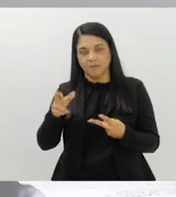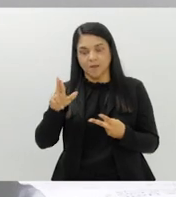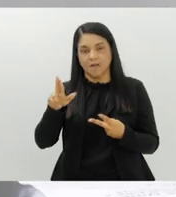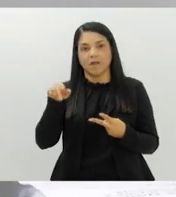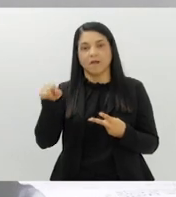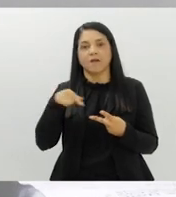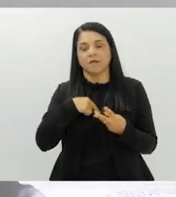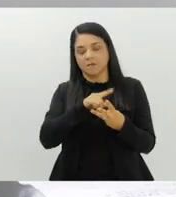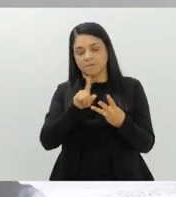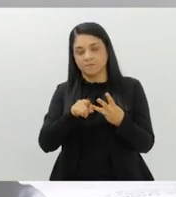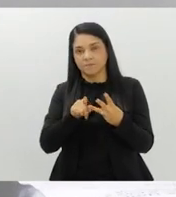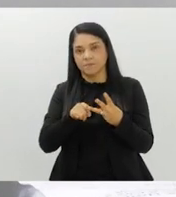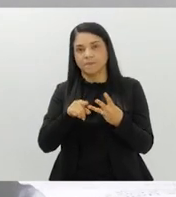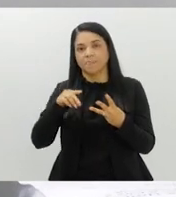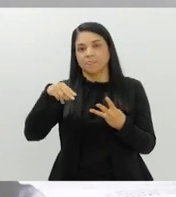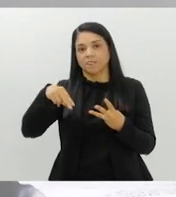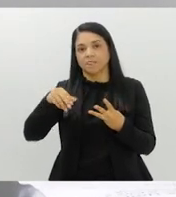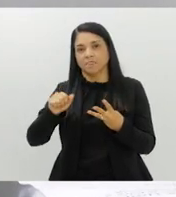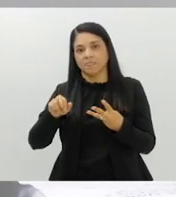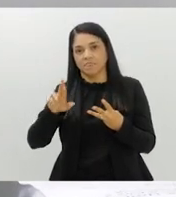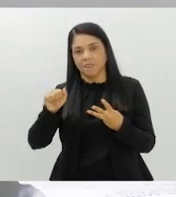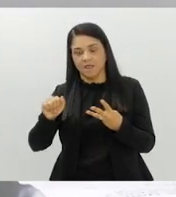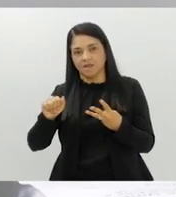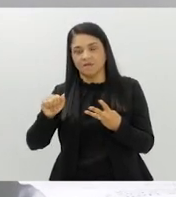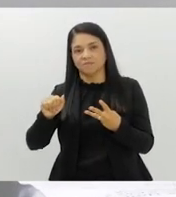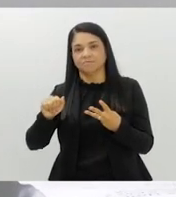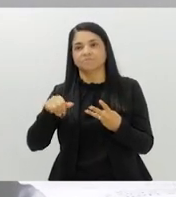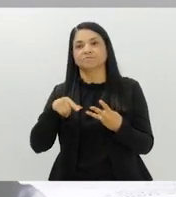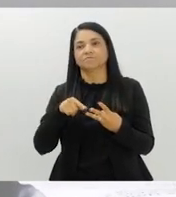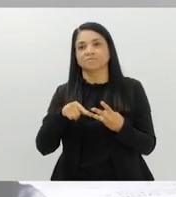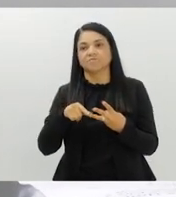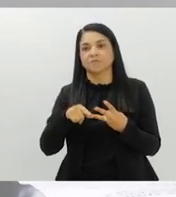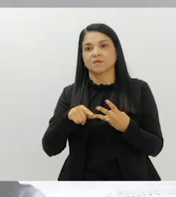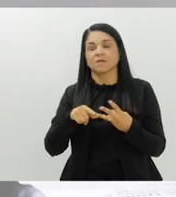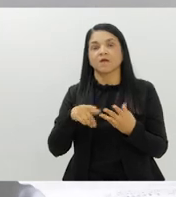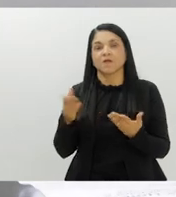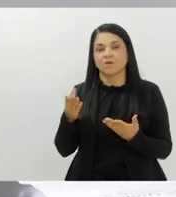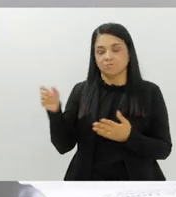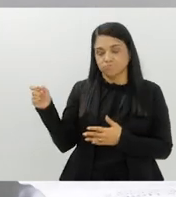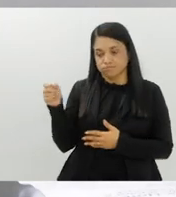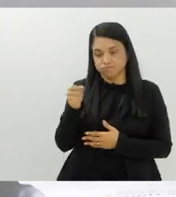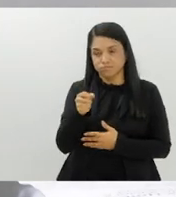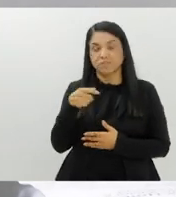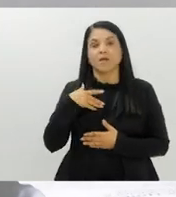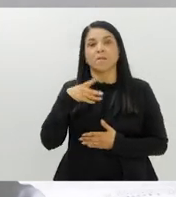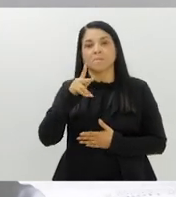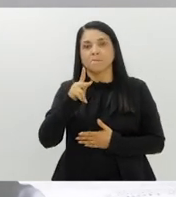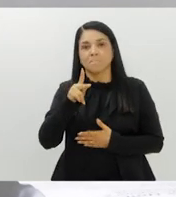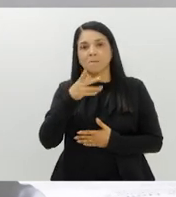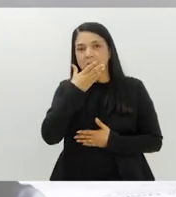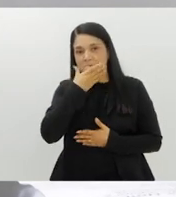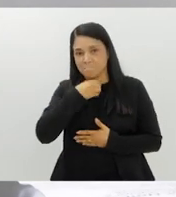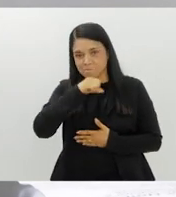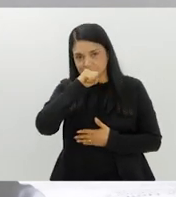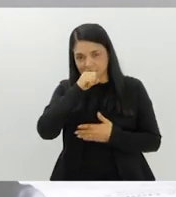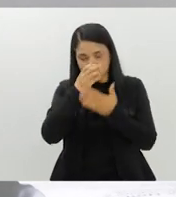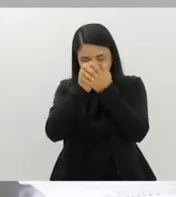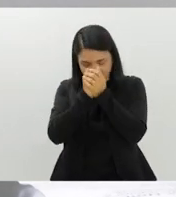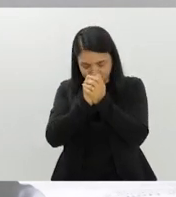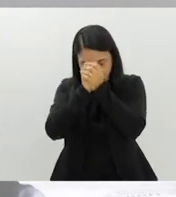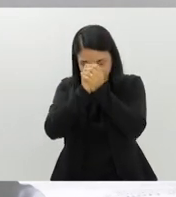o terceiro, Nara Afoxé. Então, chamo pai Sérgio de Saquarema para usar a palavra.